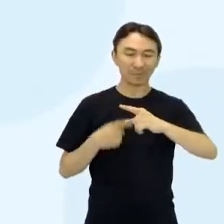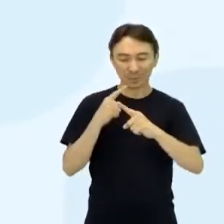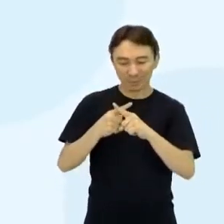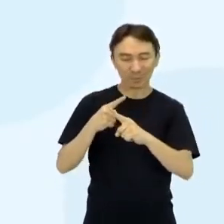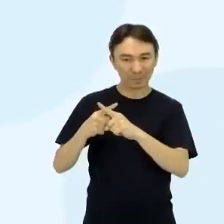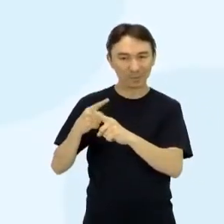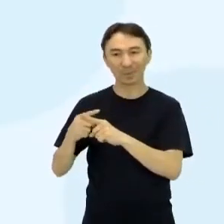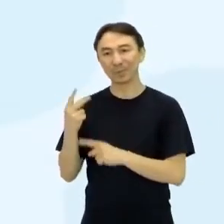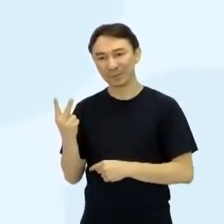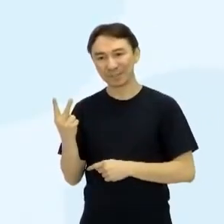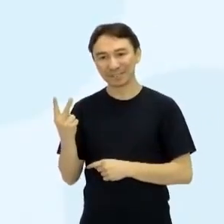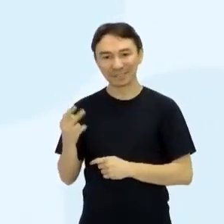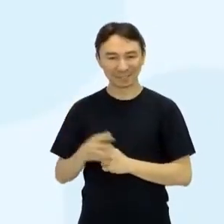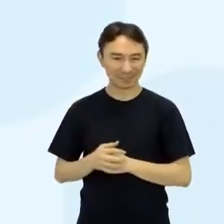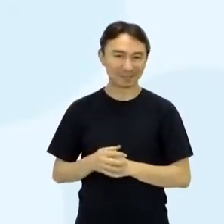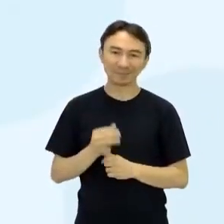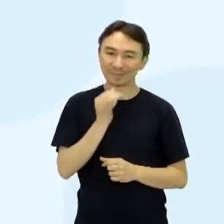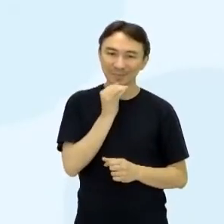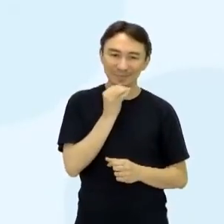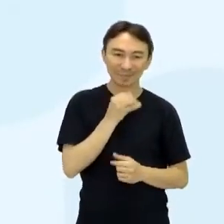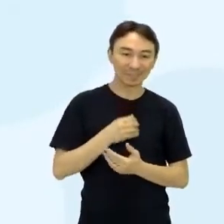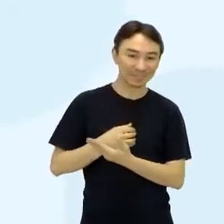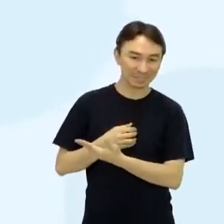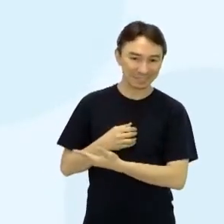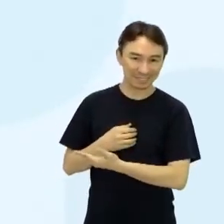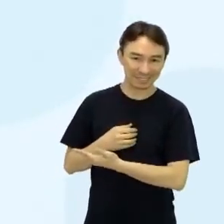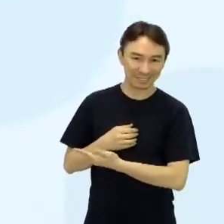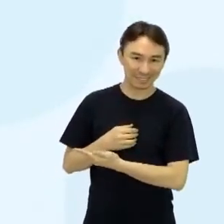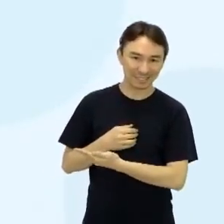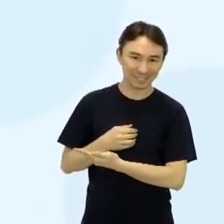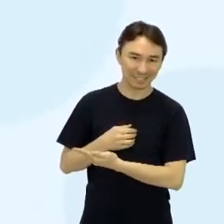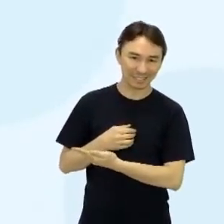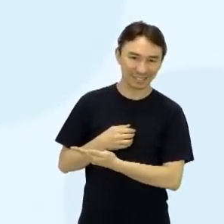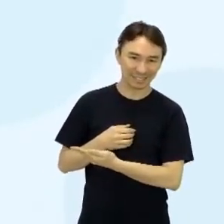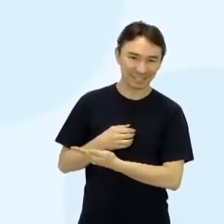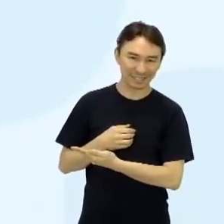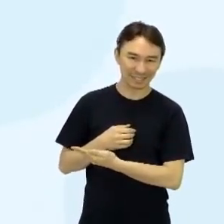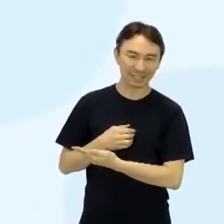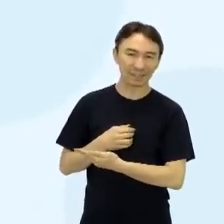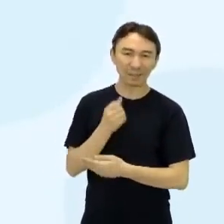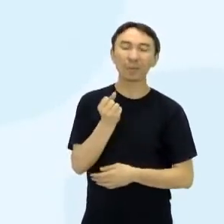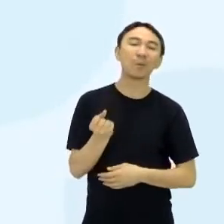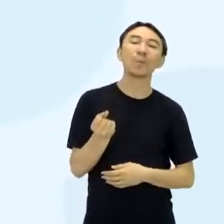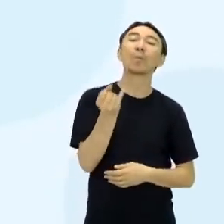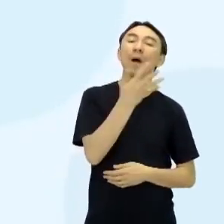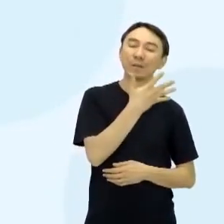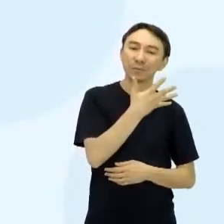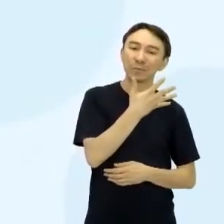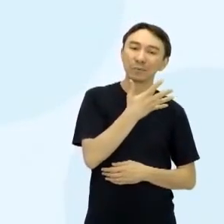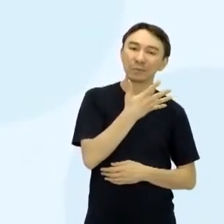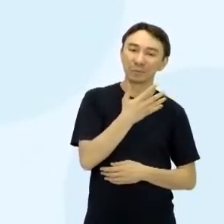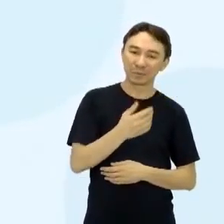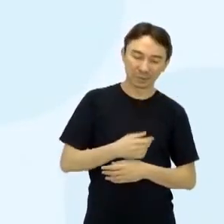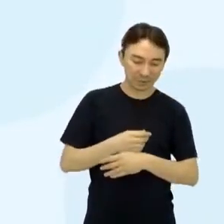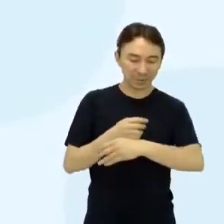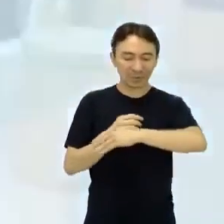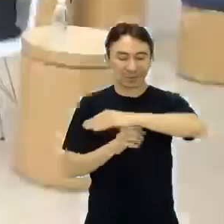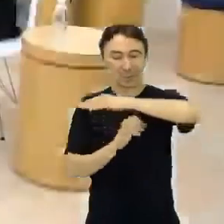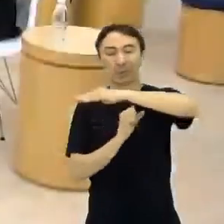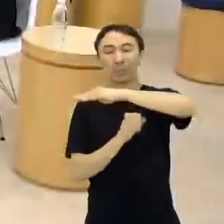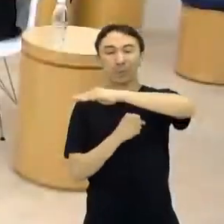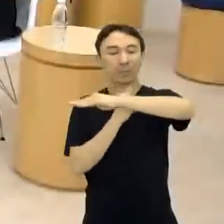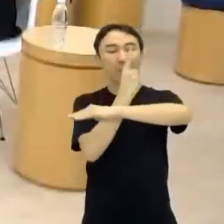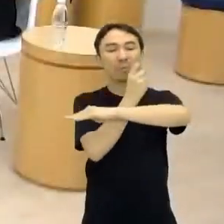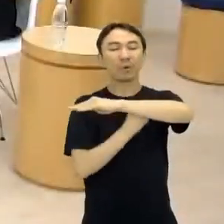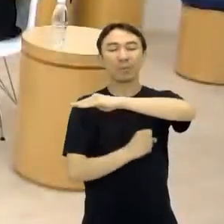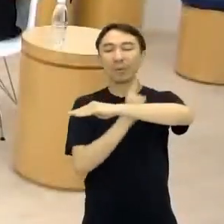pizza, né? Esse pedaço de pizza que está aparecendo aí, Vivi, quantos oitavos são, né? O pessoal aí no chat, o que eles estão